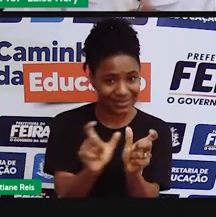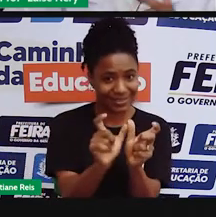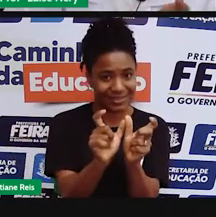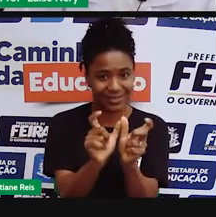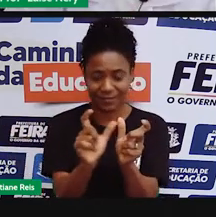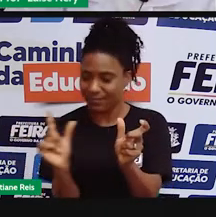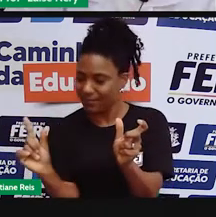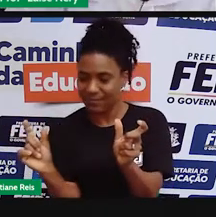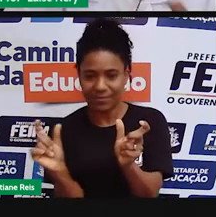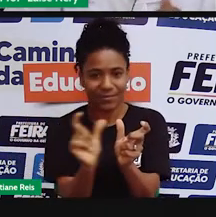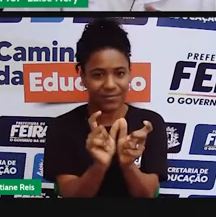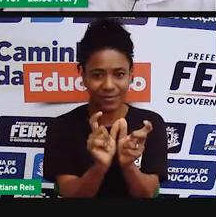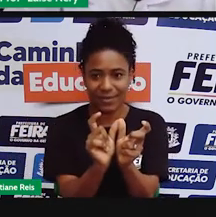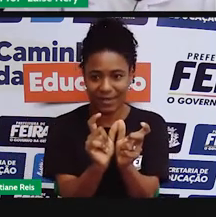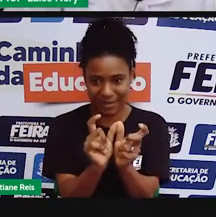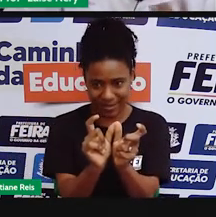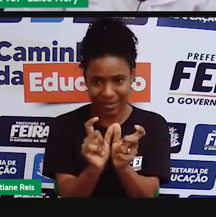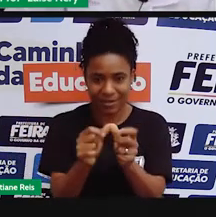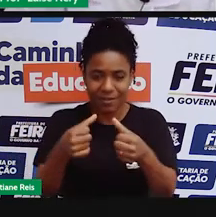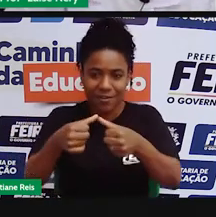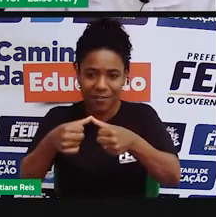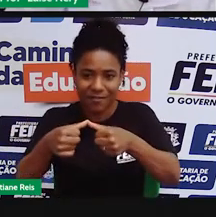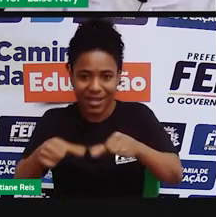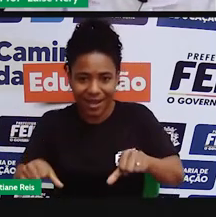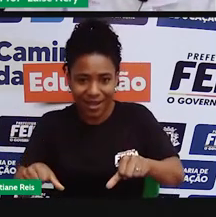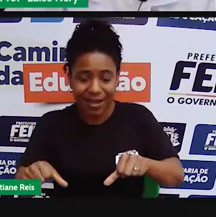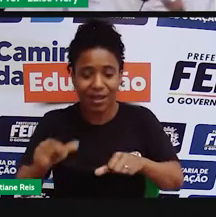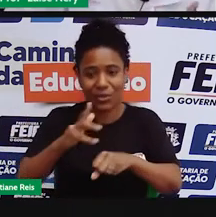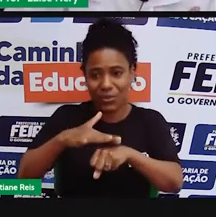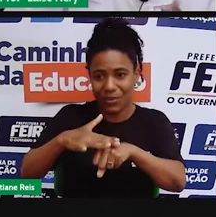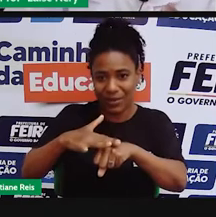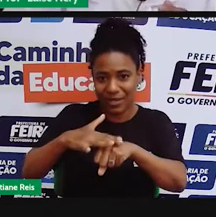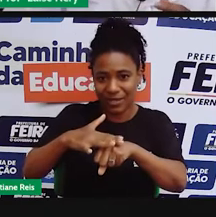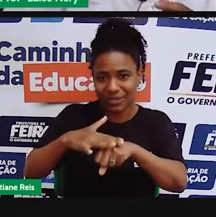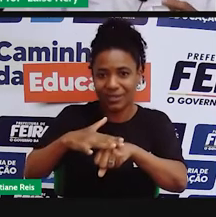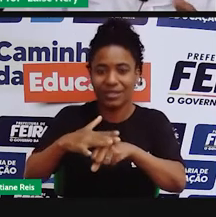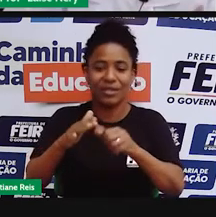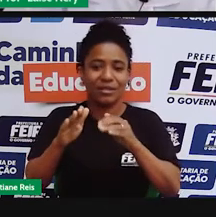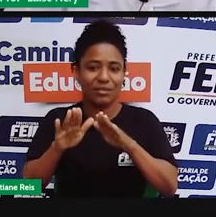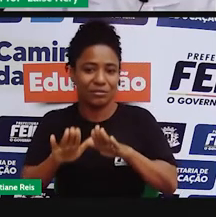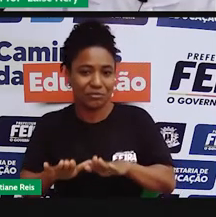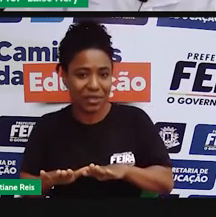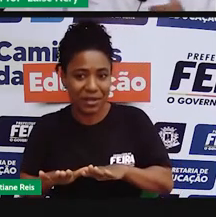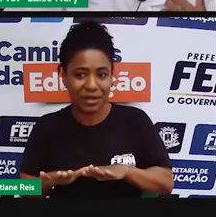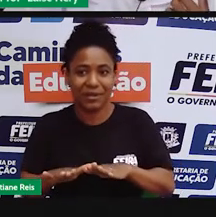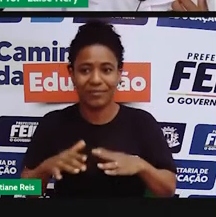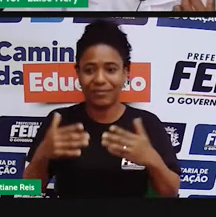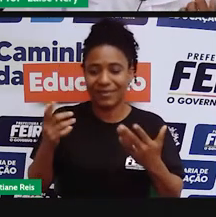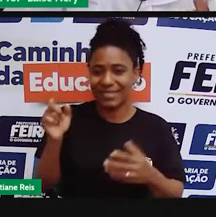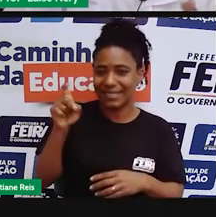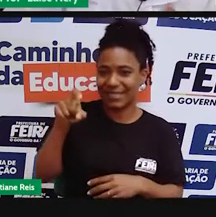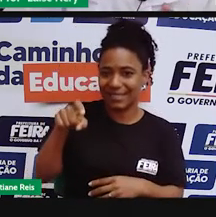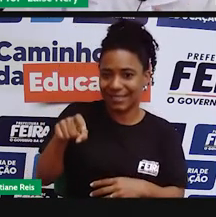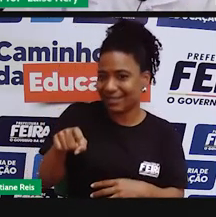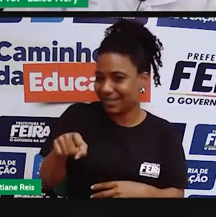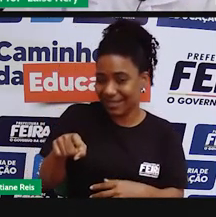né? Por exemplo, ficar doente, estar bonito,